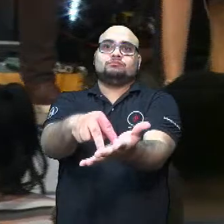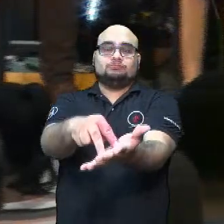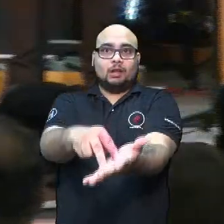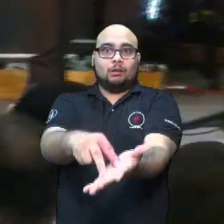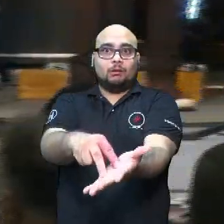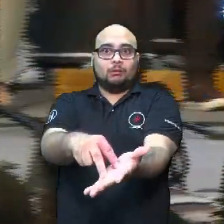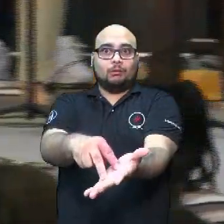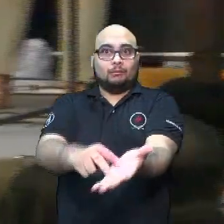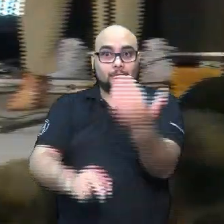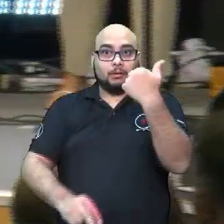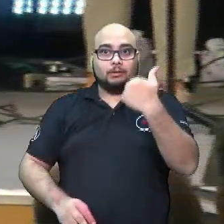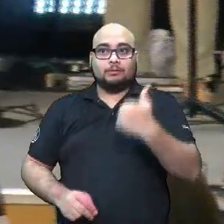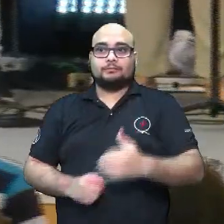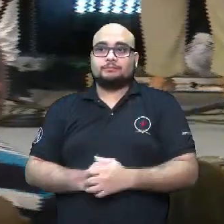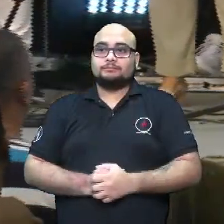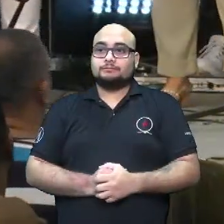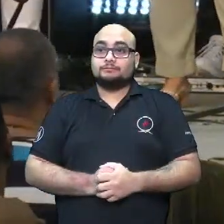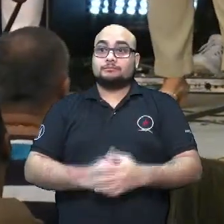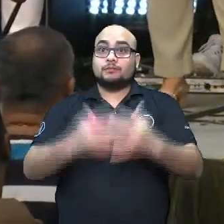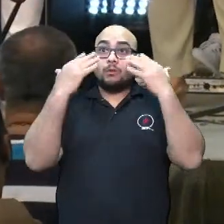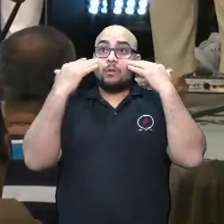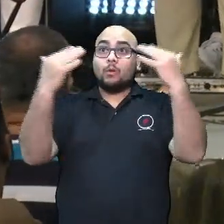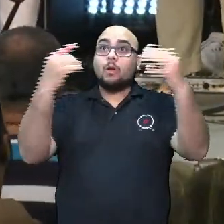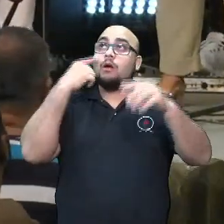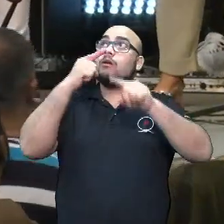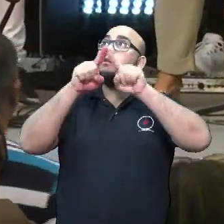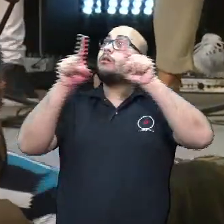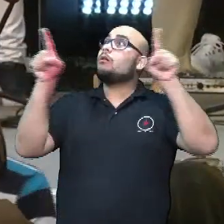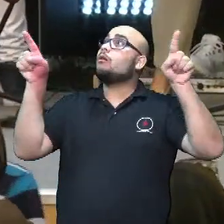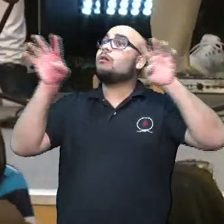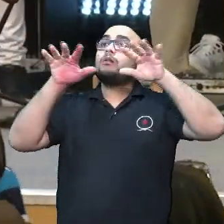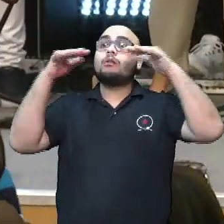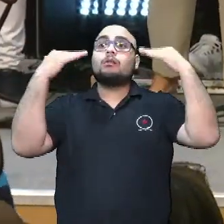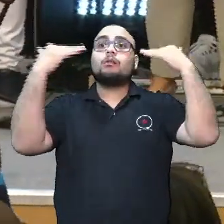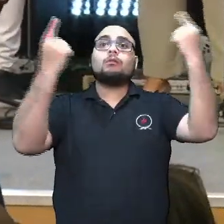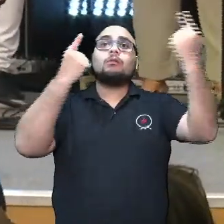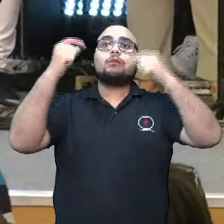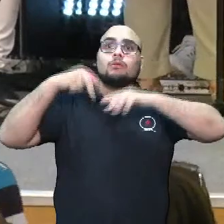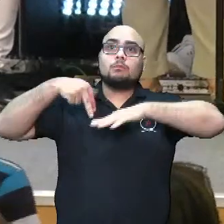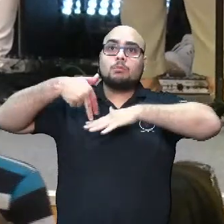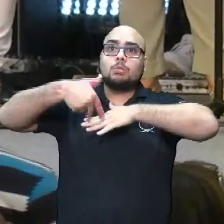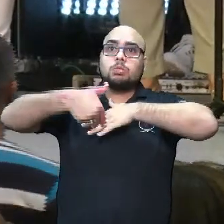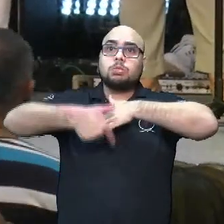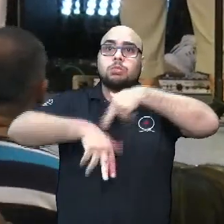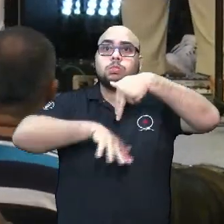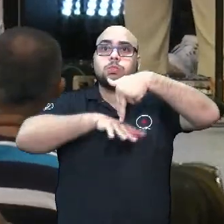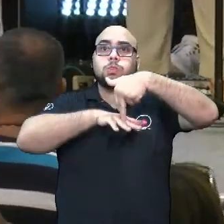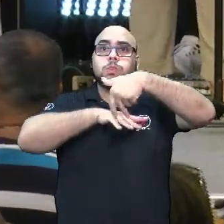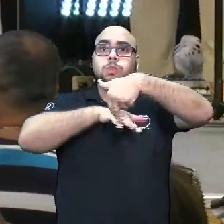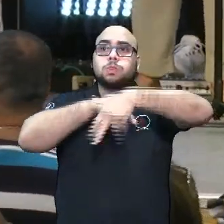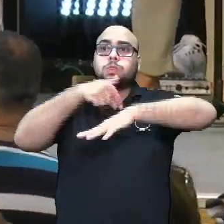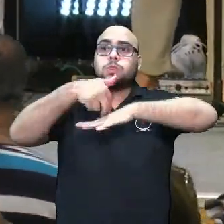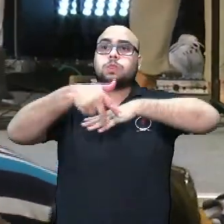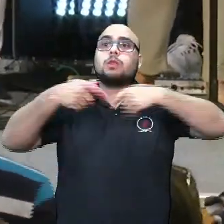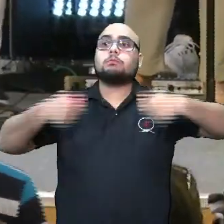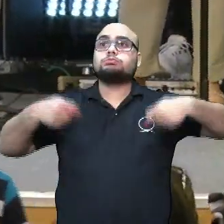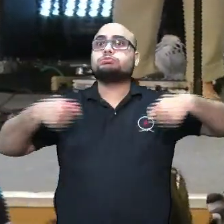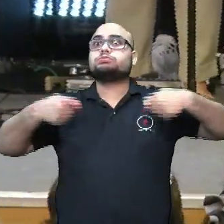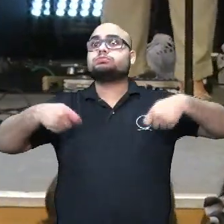Eu vi você lá em cima no cantinho. Isso, cadê você? Tem mais alguém? Tem mais alguém que precisa de Jesus? Isso, venha, meu filho.